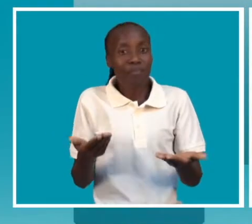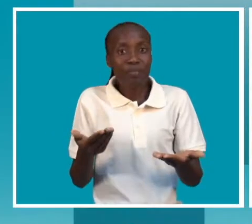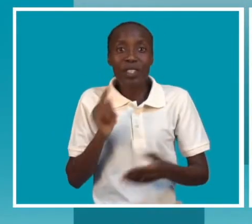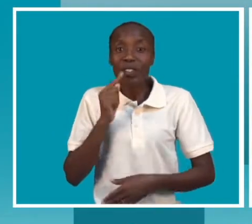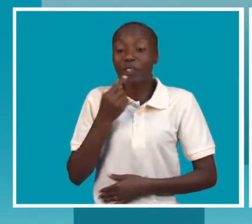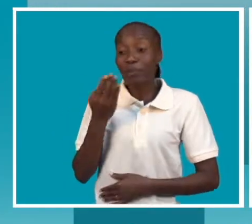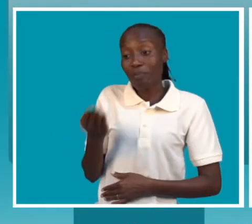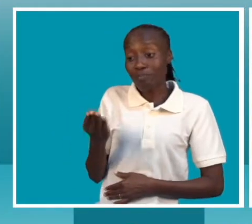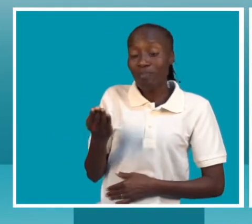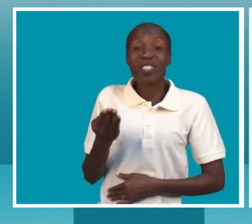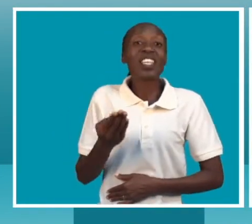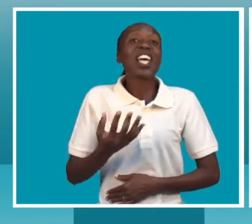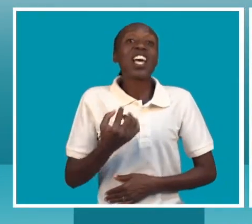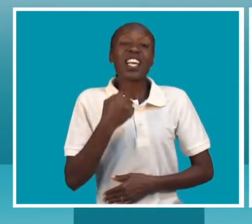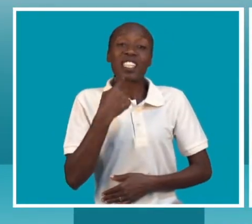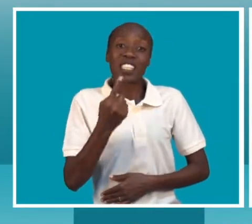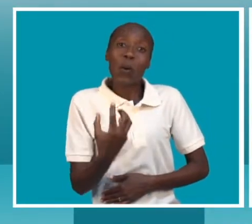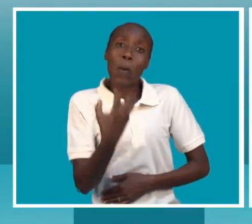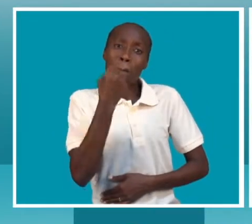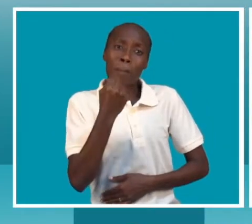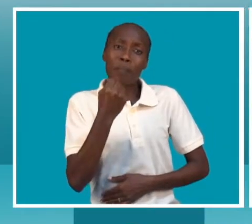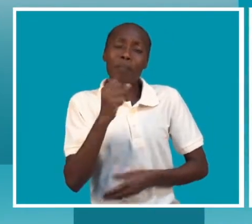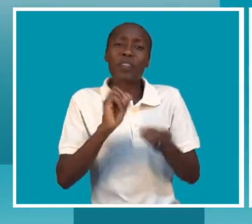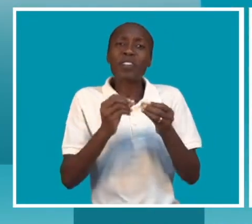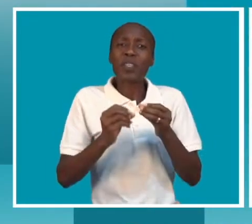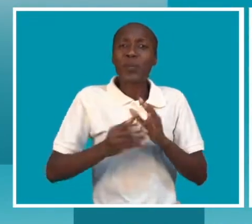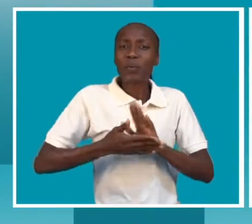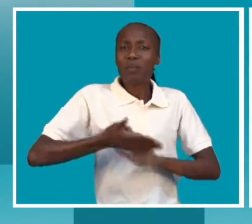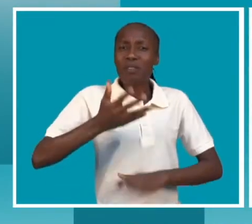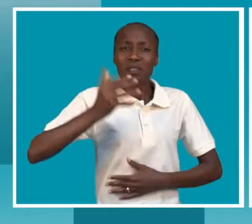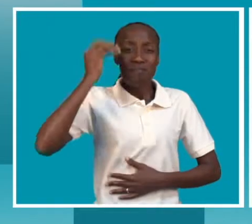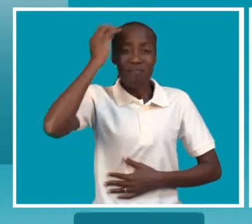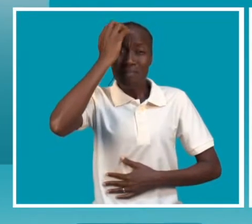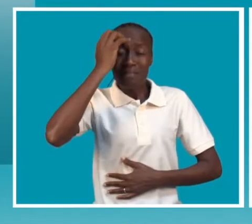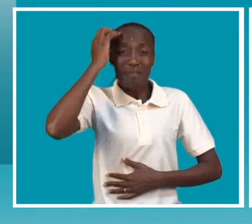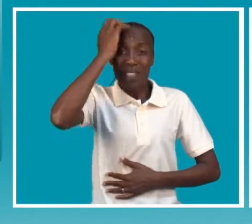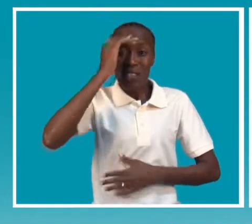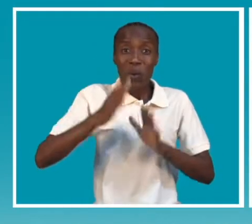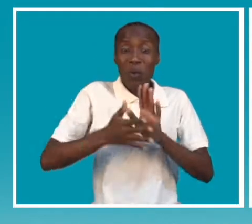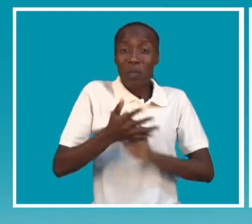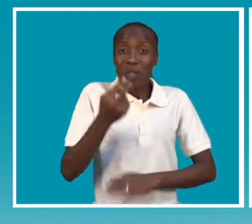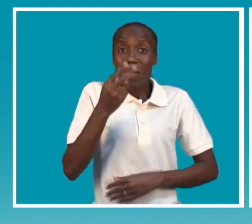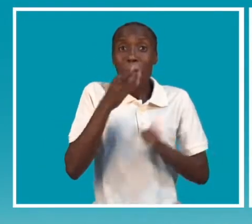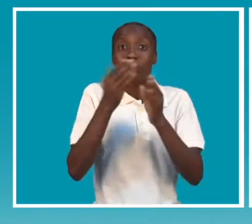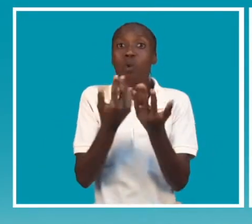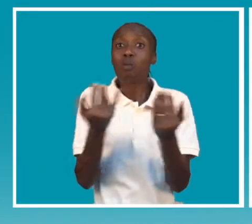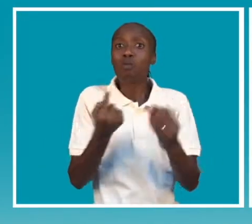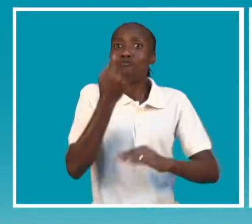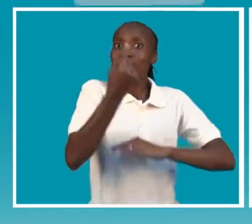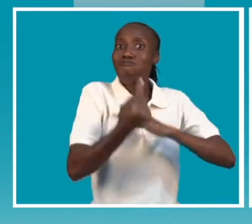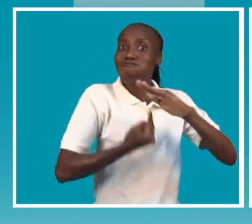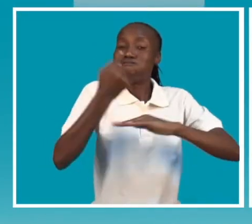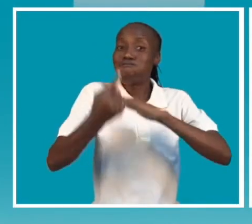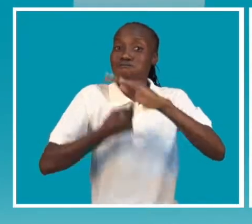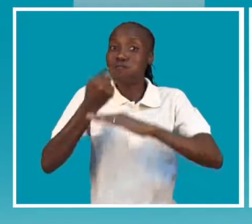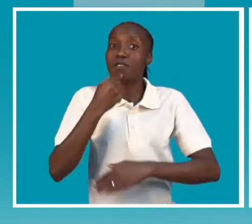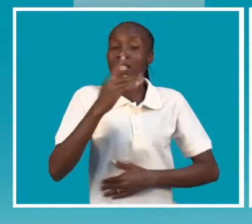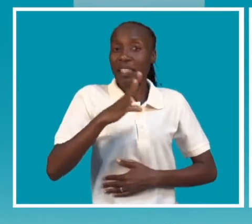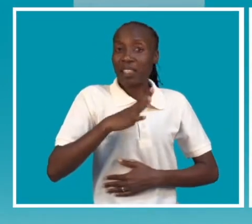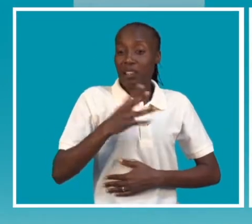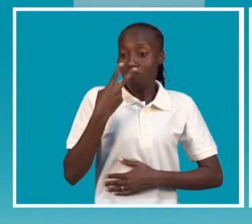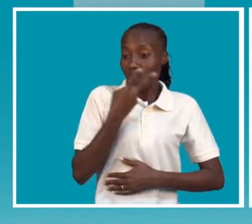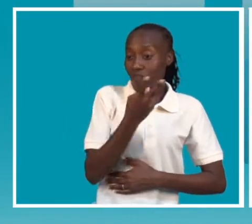Começamos a pensar nisso quando vimos o fluxo das pessoas que vinham para cá. Se notar, os cursos que